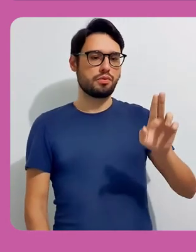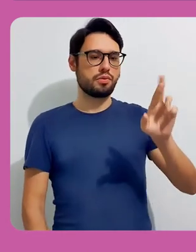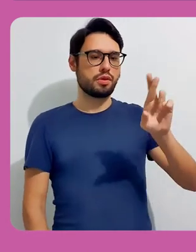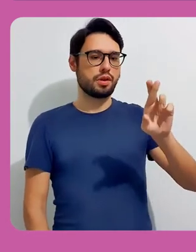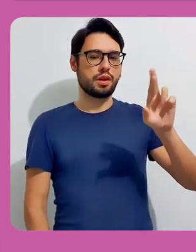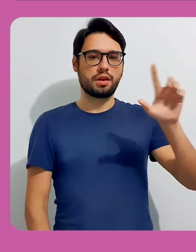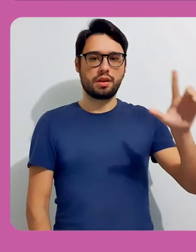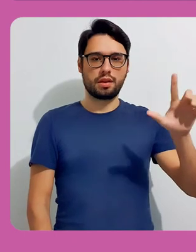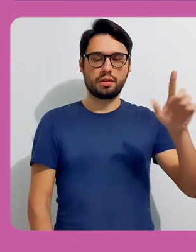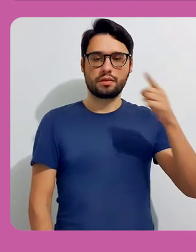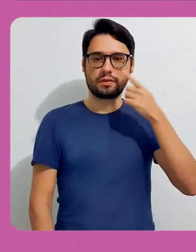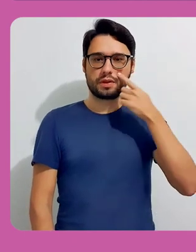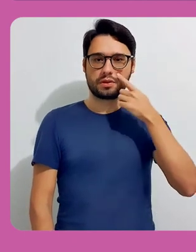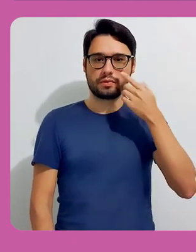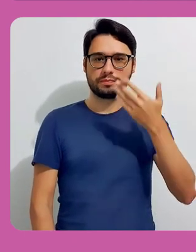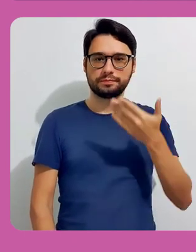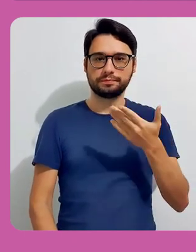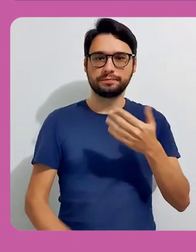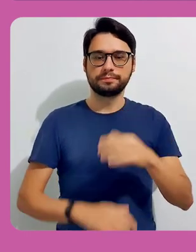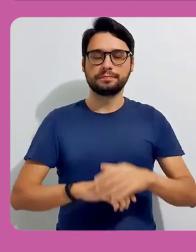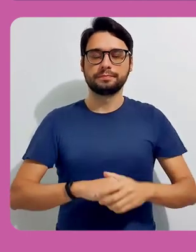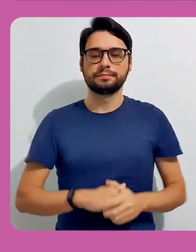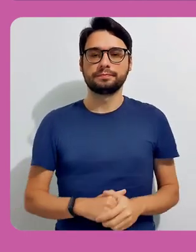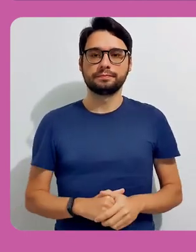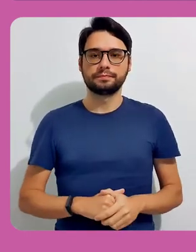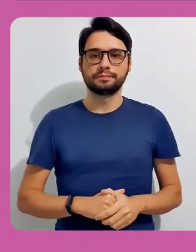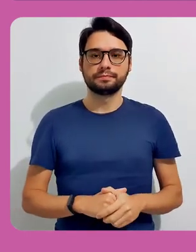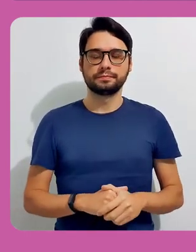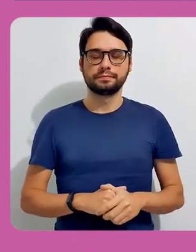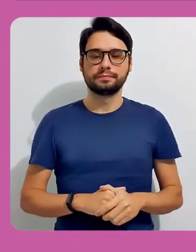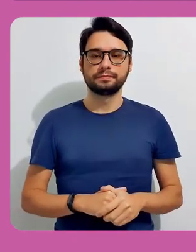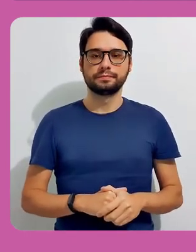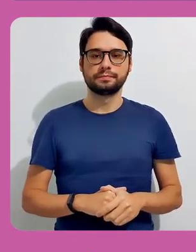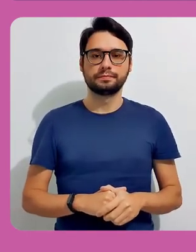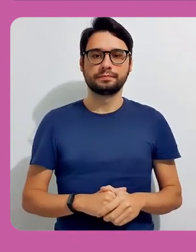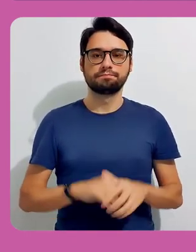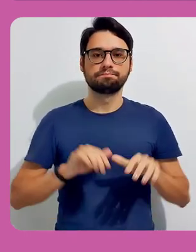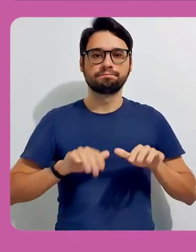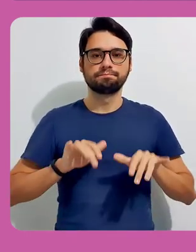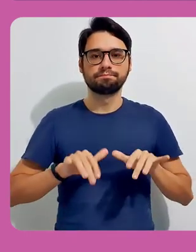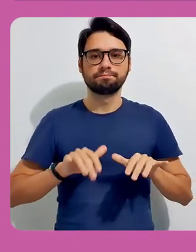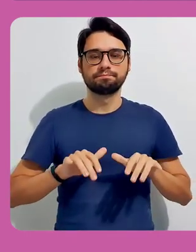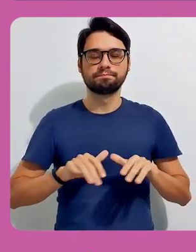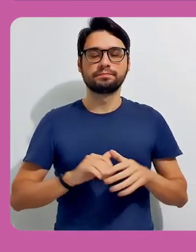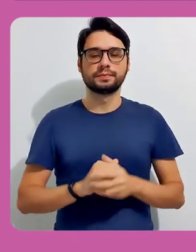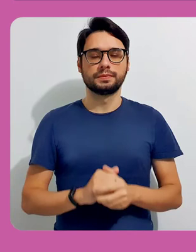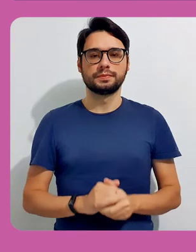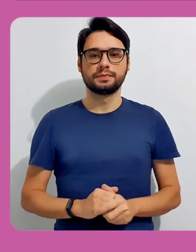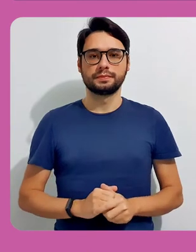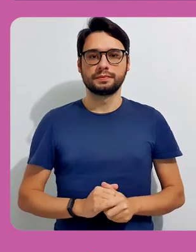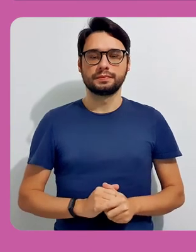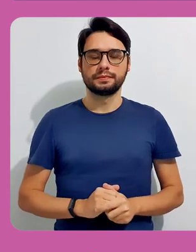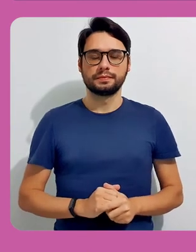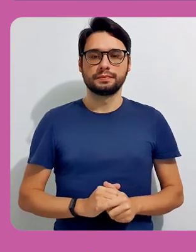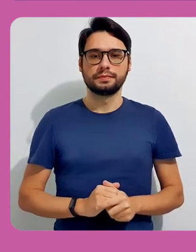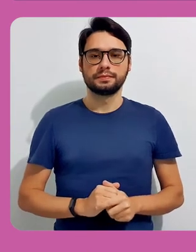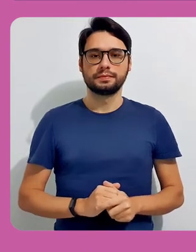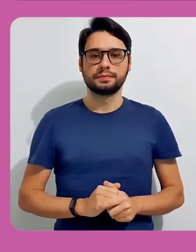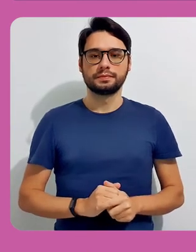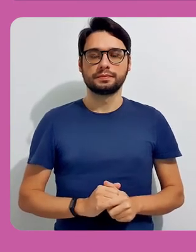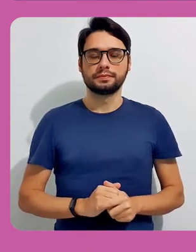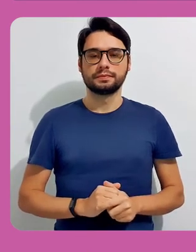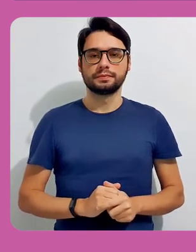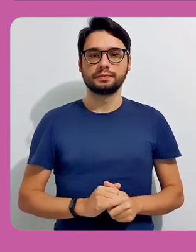uma url externa é o site da ufsc